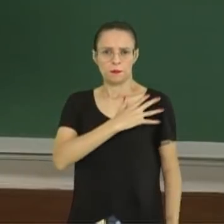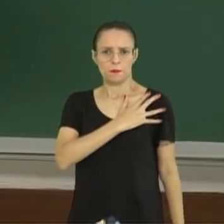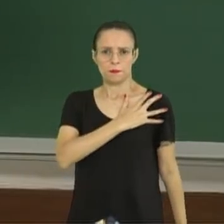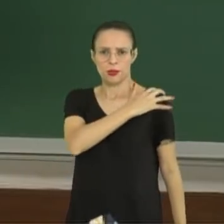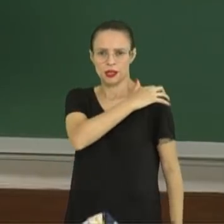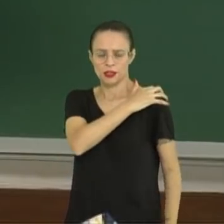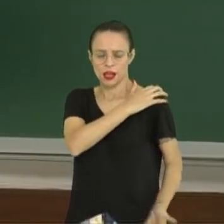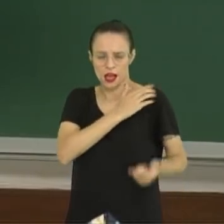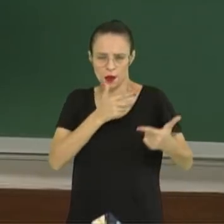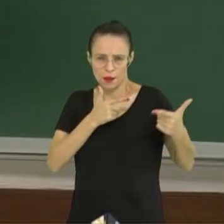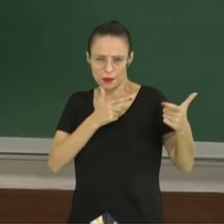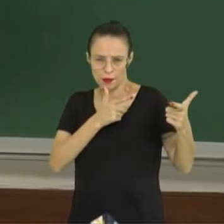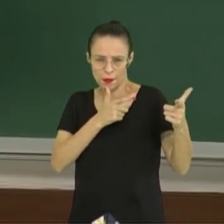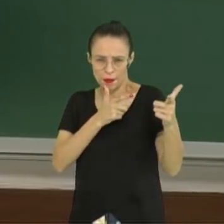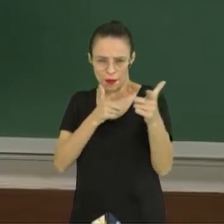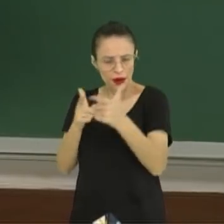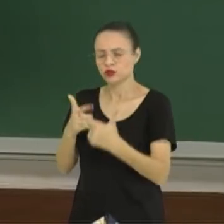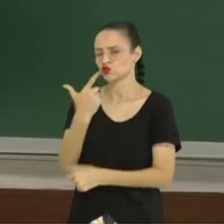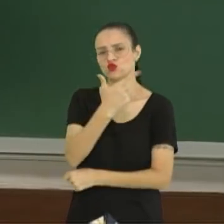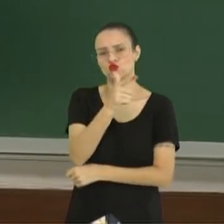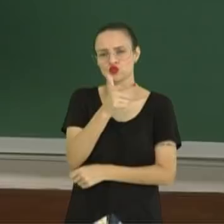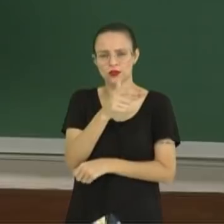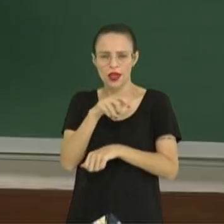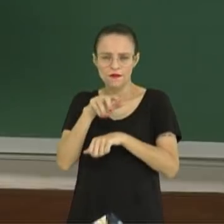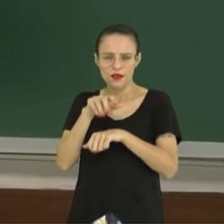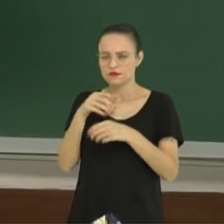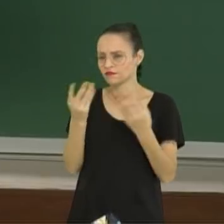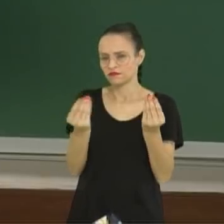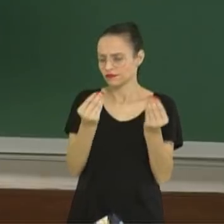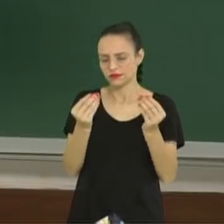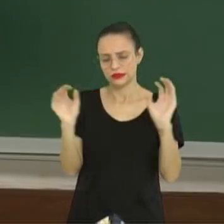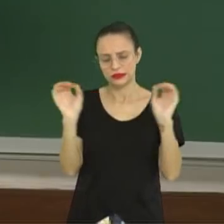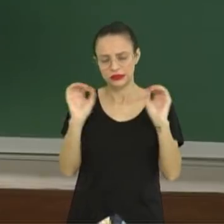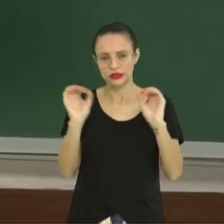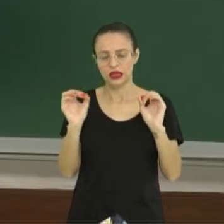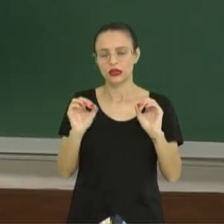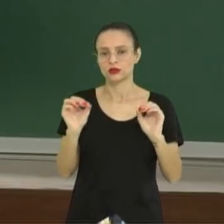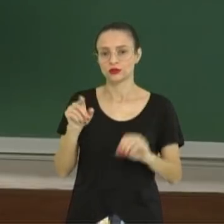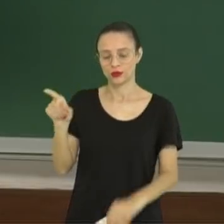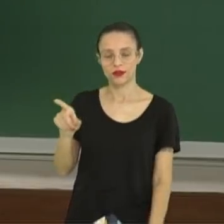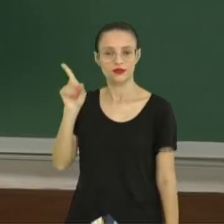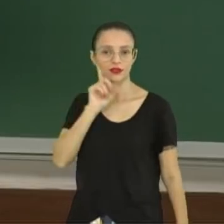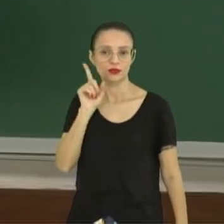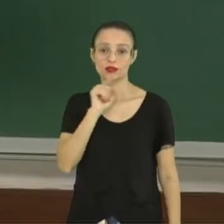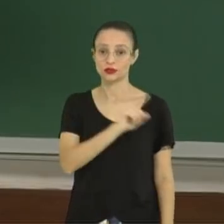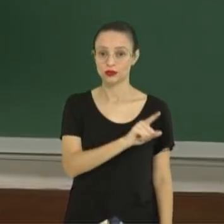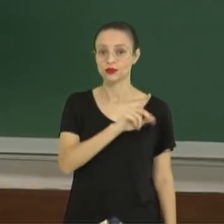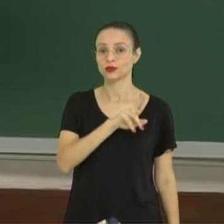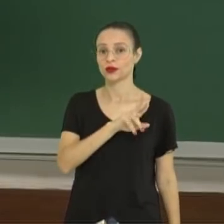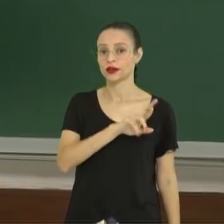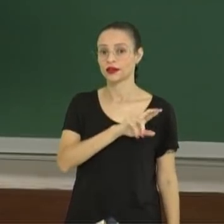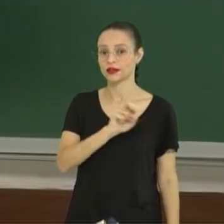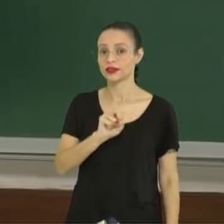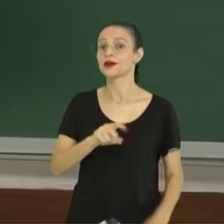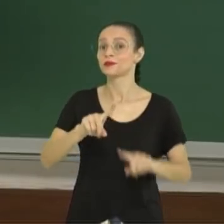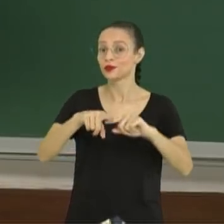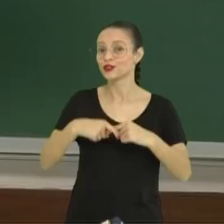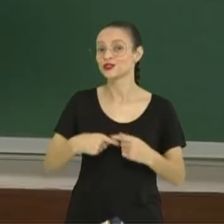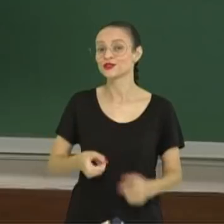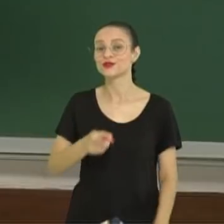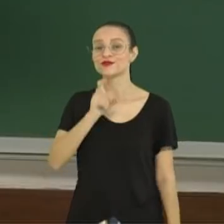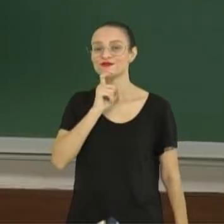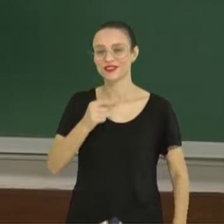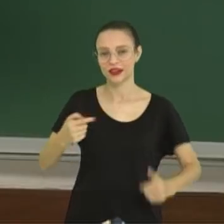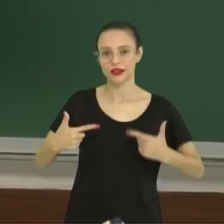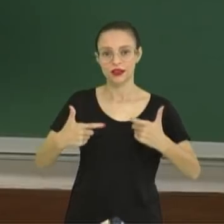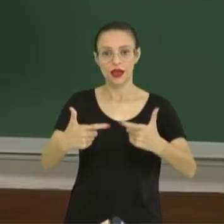mesmo, de disparos, aí, de ataques militares entre Estados Unidos e União Soviética. Né? Por isso chama-se Guerra Fria. Mas outros